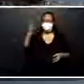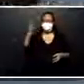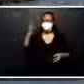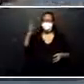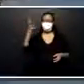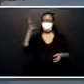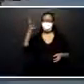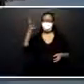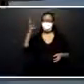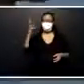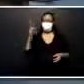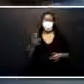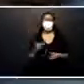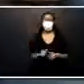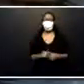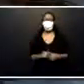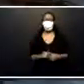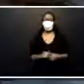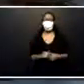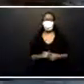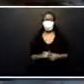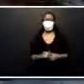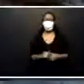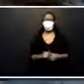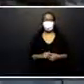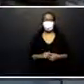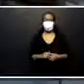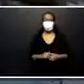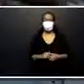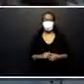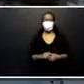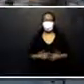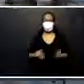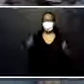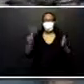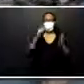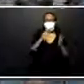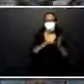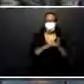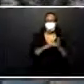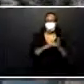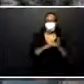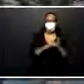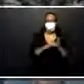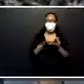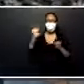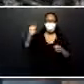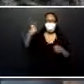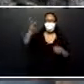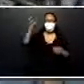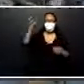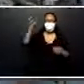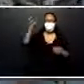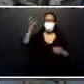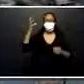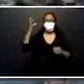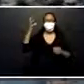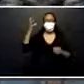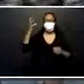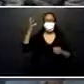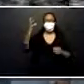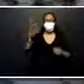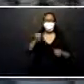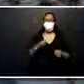qualquer julgamento, não é? Em virtude dos últimos acontecimentos, dos últimos fatos e